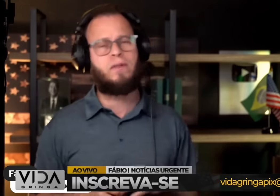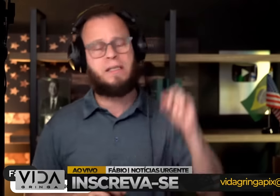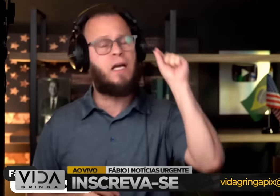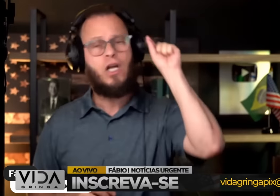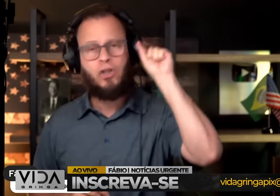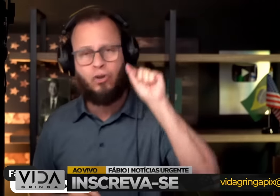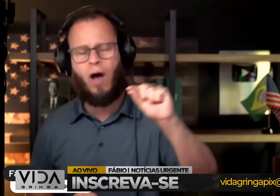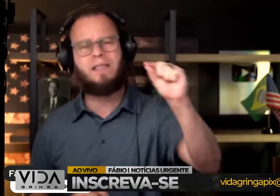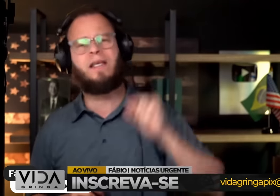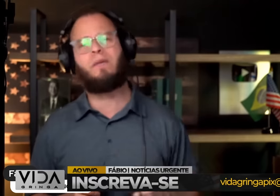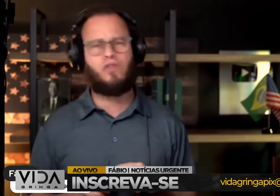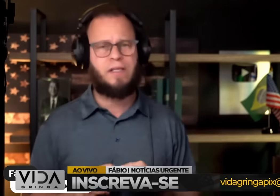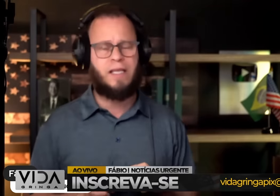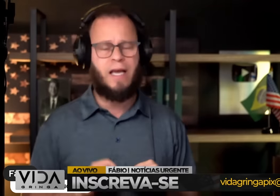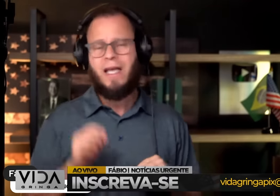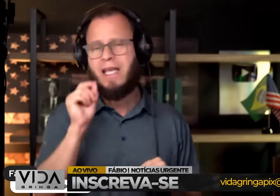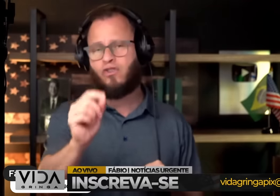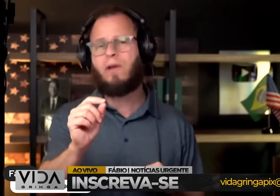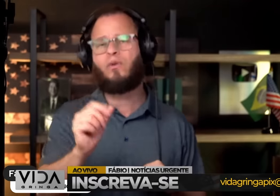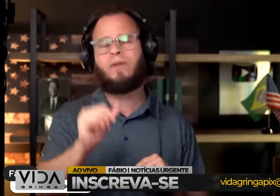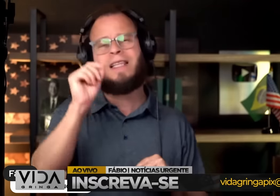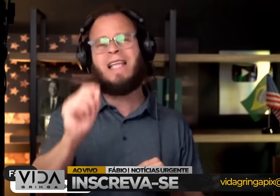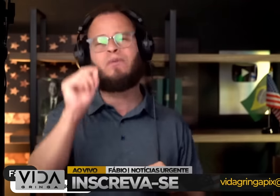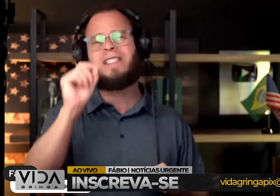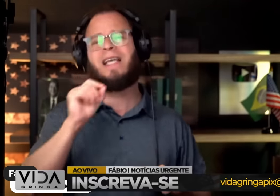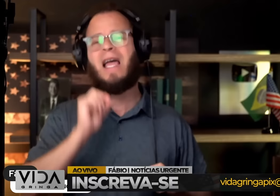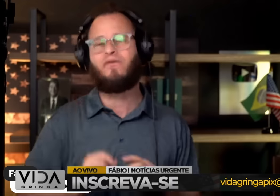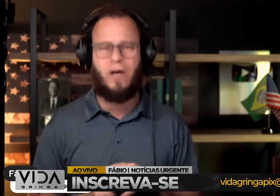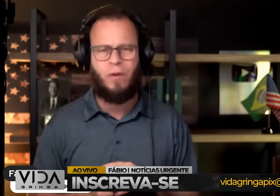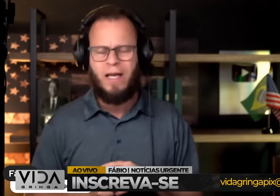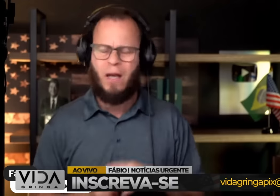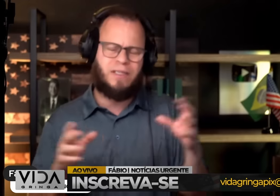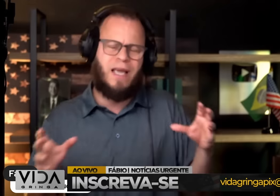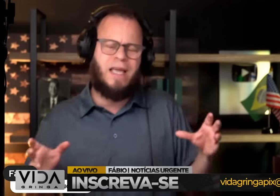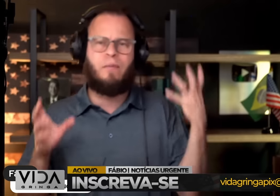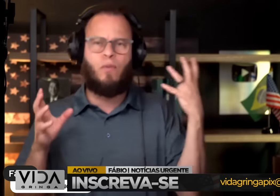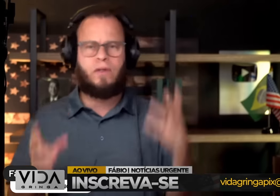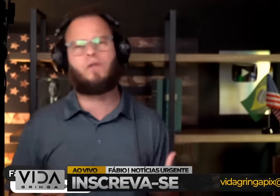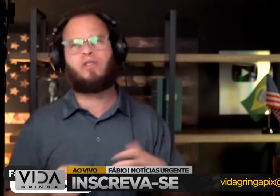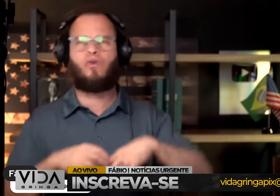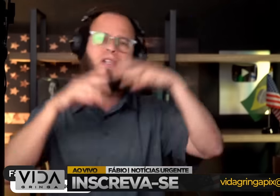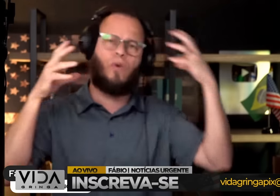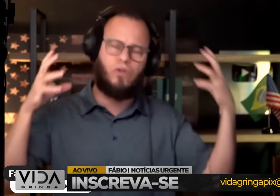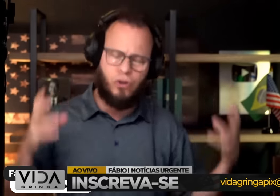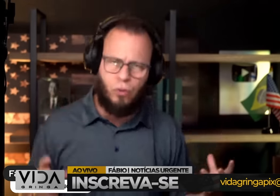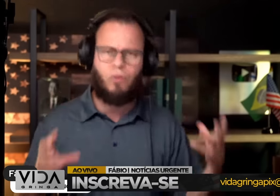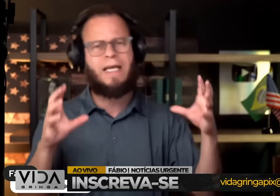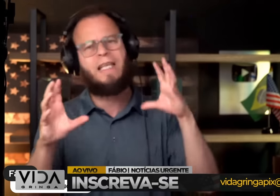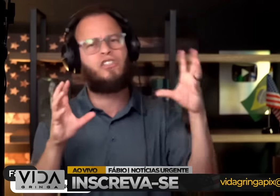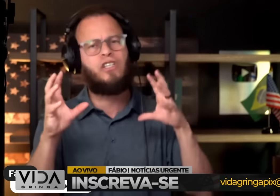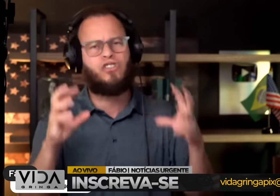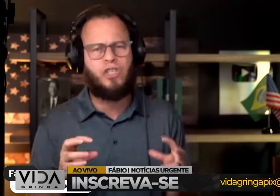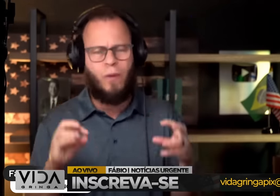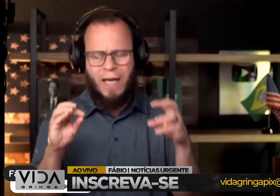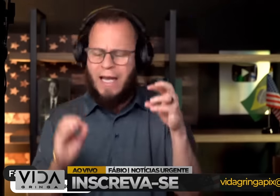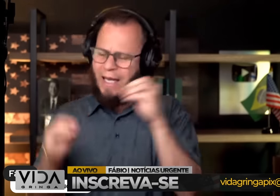acontecer nós iremos vencer e a sua luta não será em vão eu sei que muitas pessoas continuam daquele